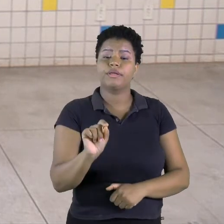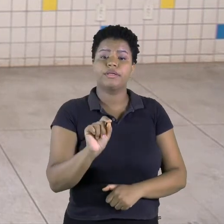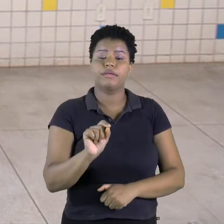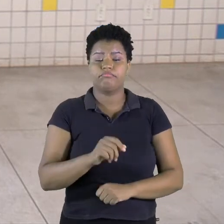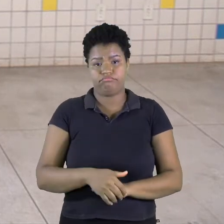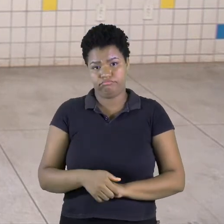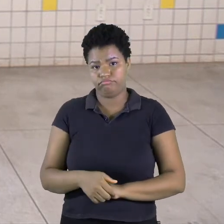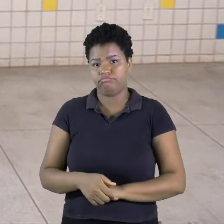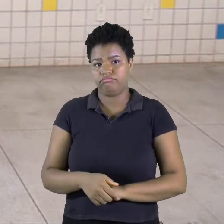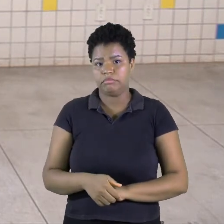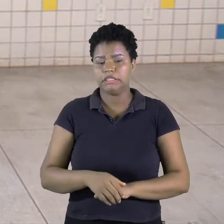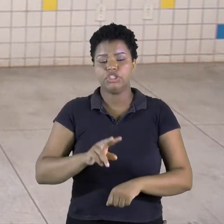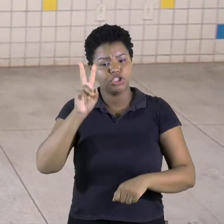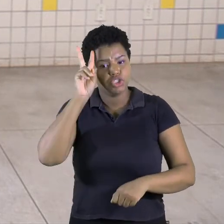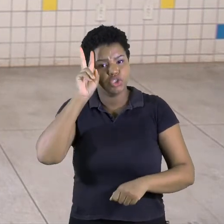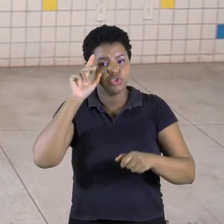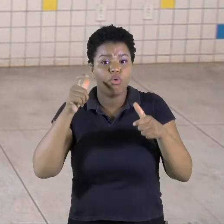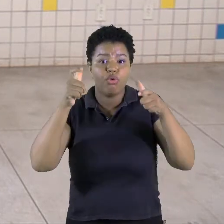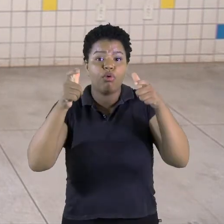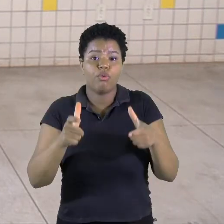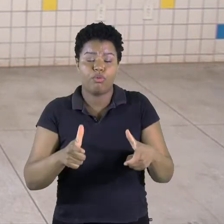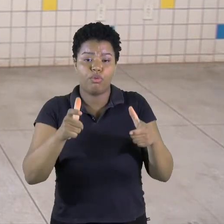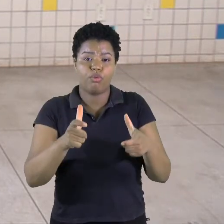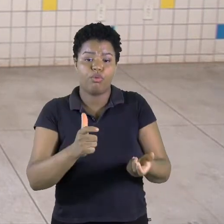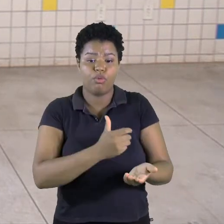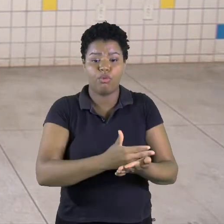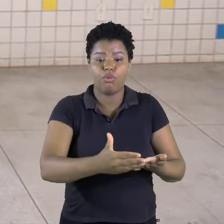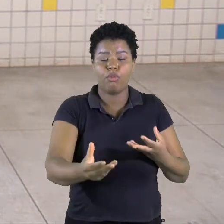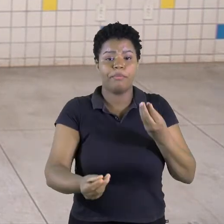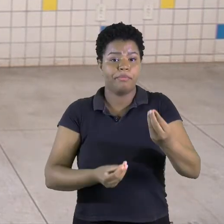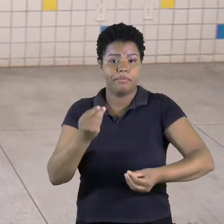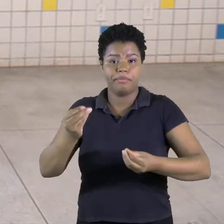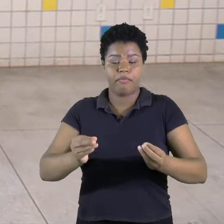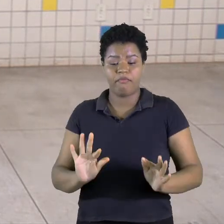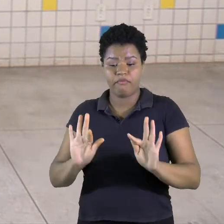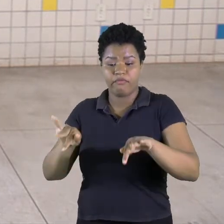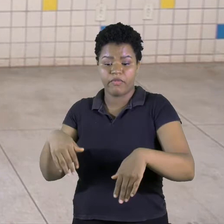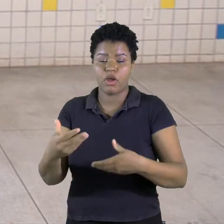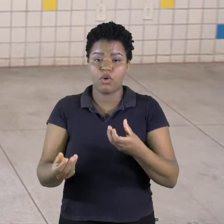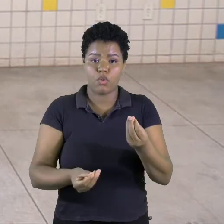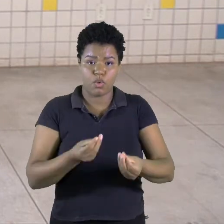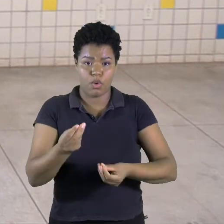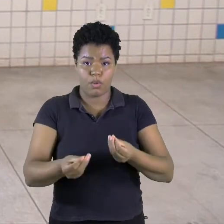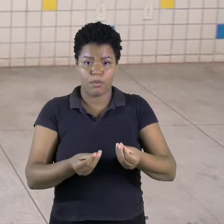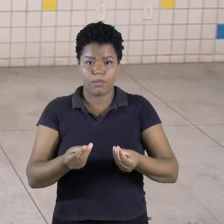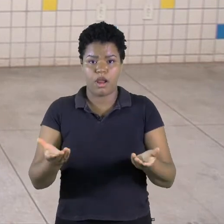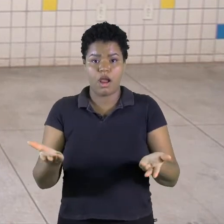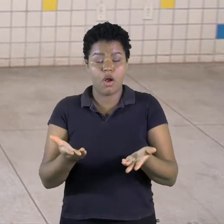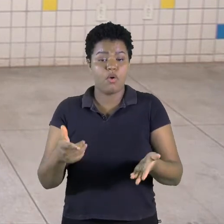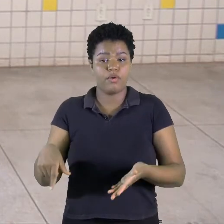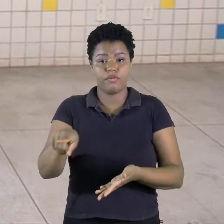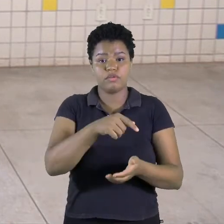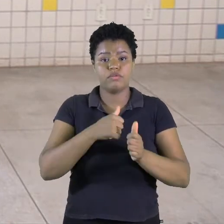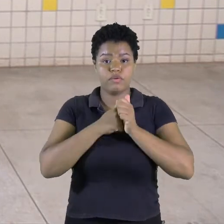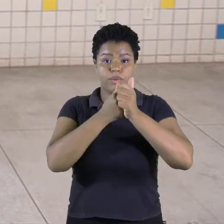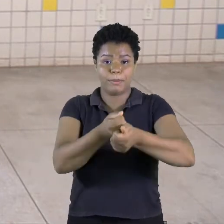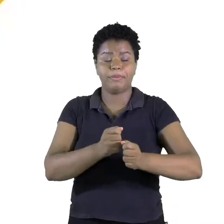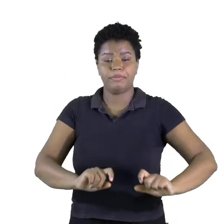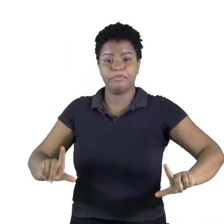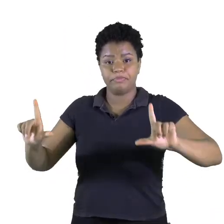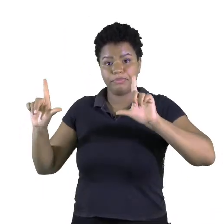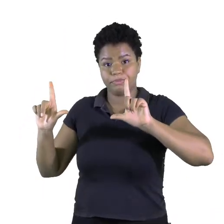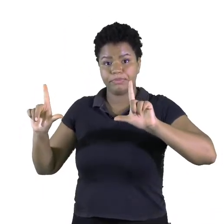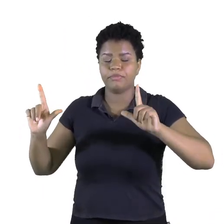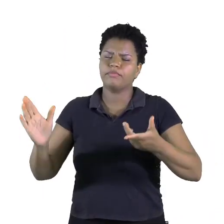se passa a história, como que inicia, como que termina. Agora, vocês vão acompanhar comigo na tela